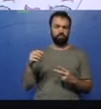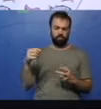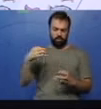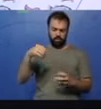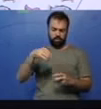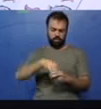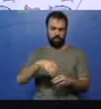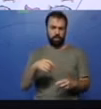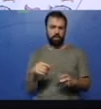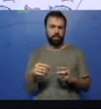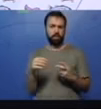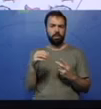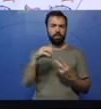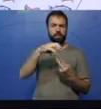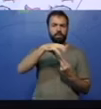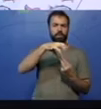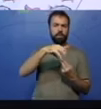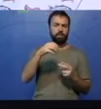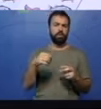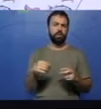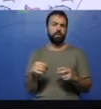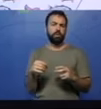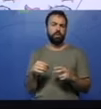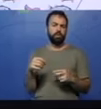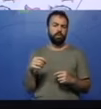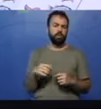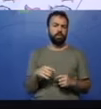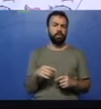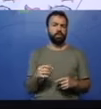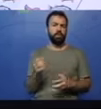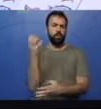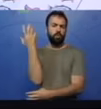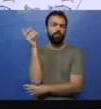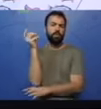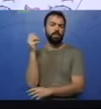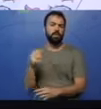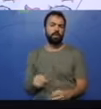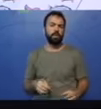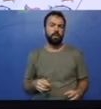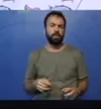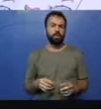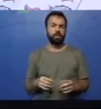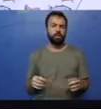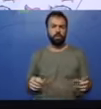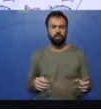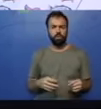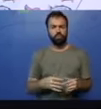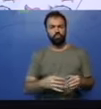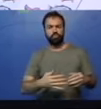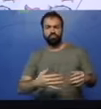entram plantas, algas, entram protozoários e todos os animais.